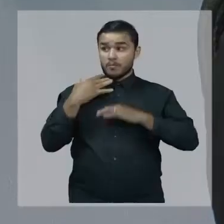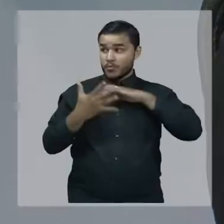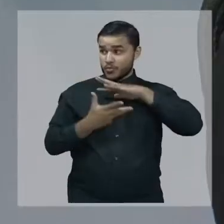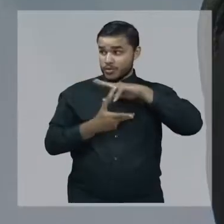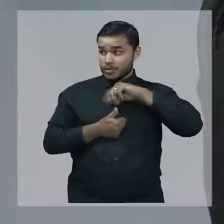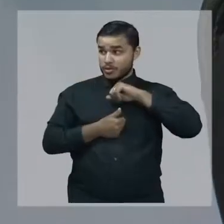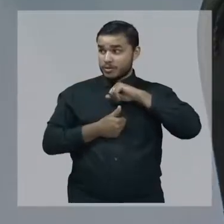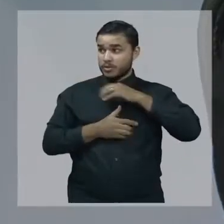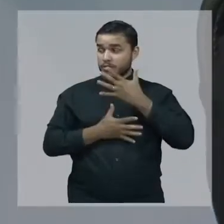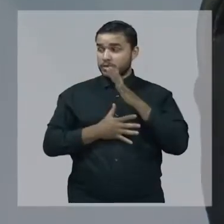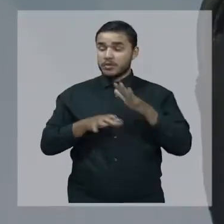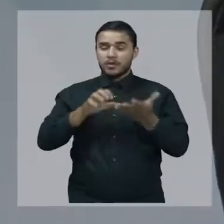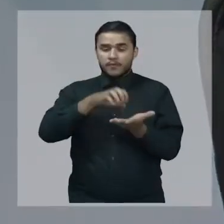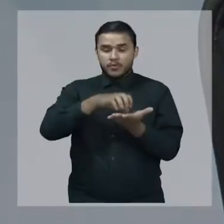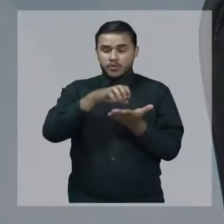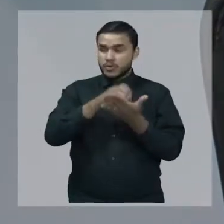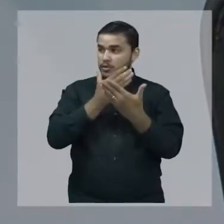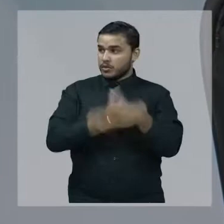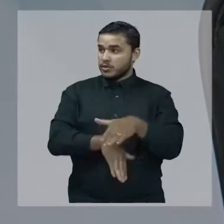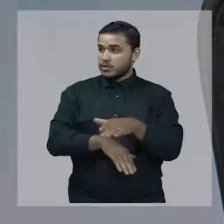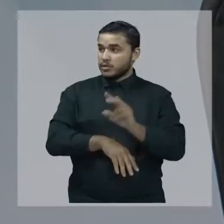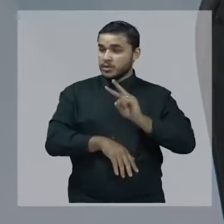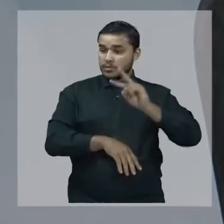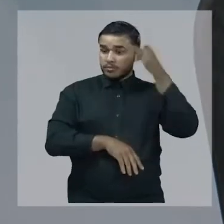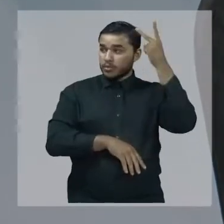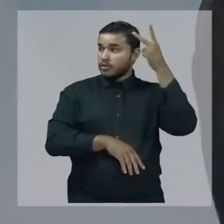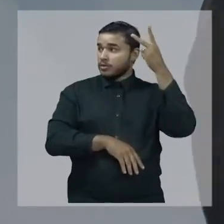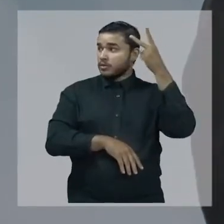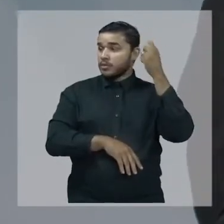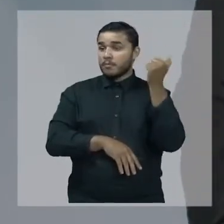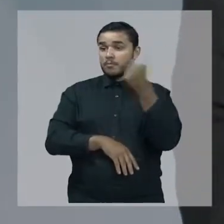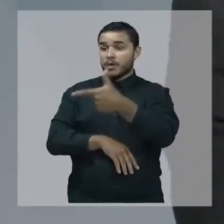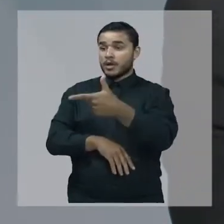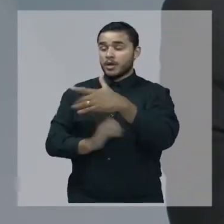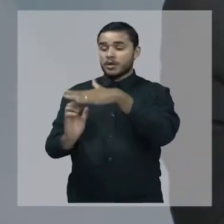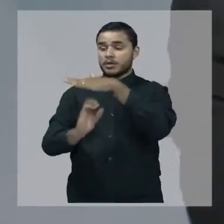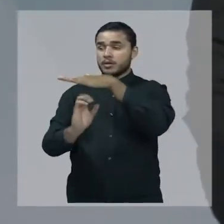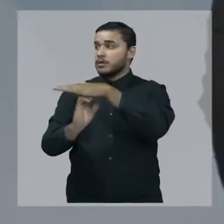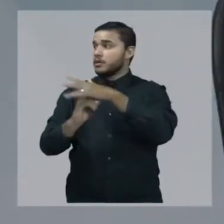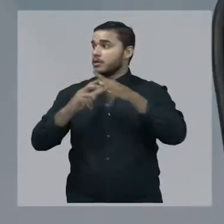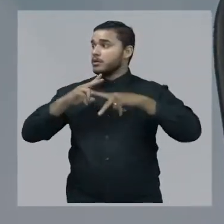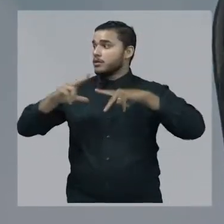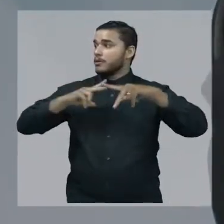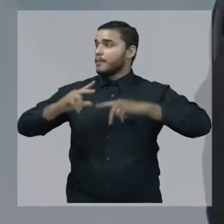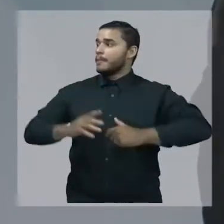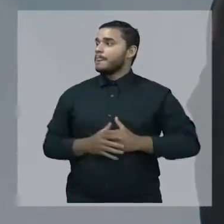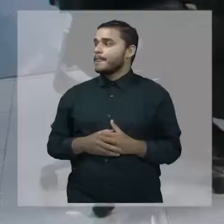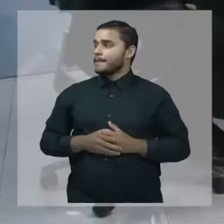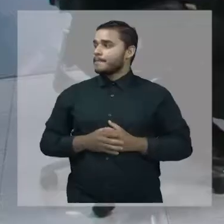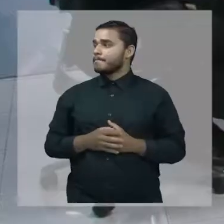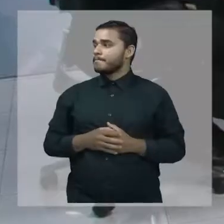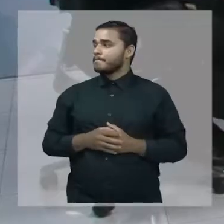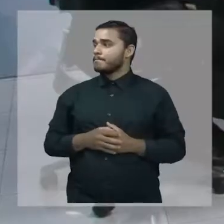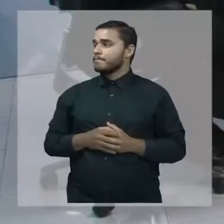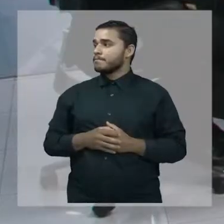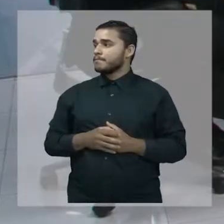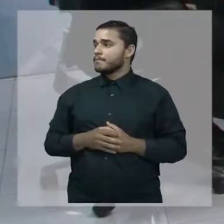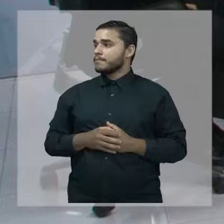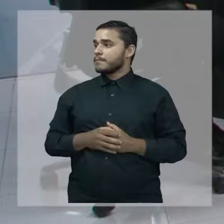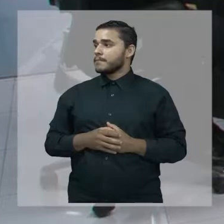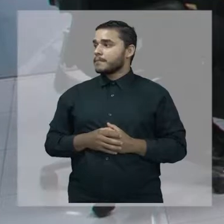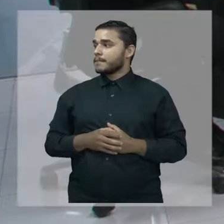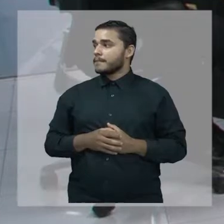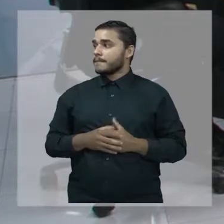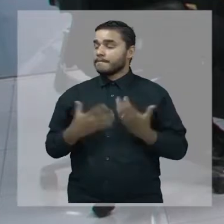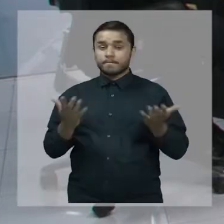ontem que na média o funcionário público ganha o dobro da iniciativa privada. O dobro. Por que a iniciativa privada não